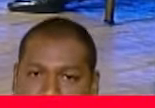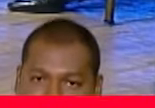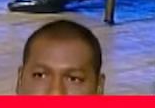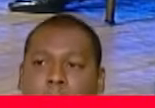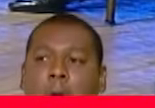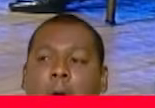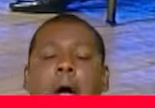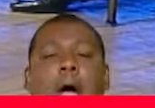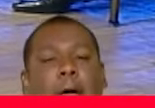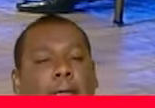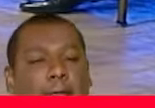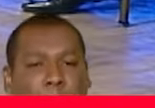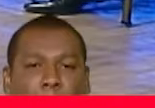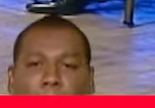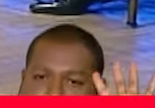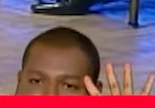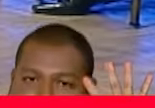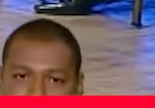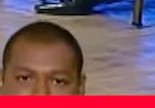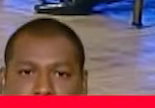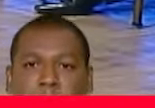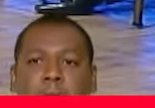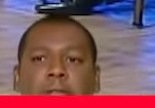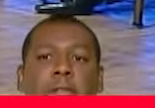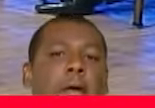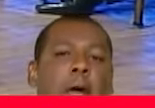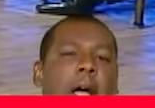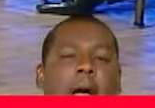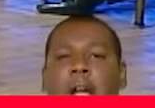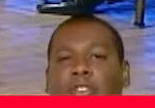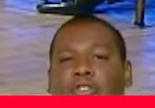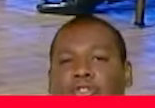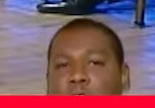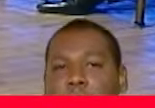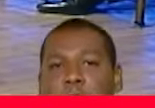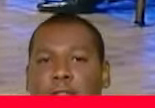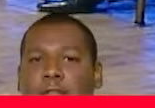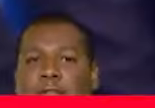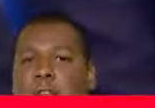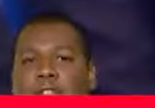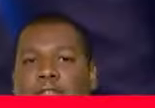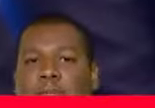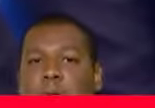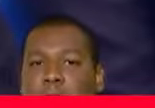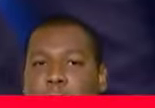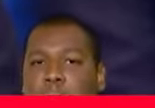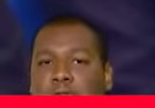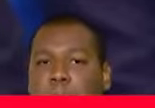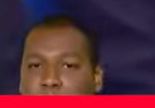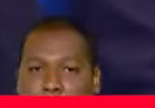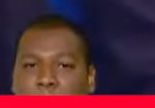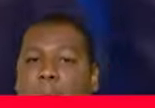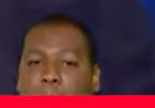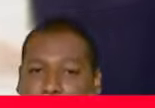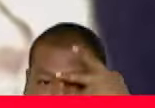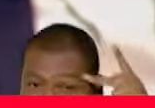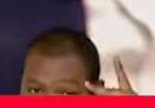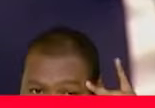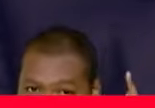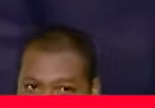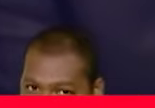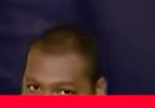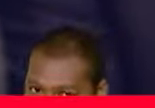ano, ele então resolve desovar o caixa para ver se ganha as eleições. Tem outro tipo